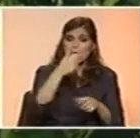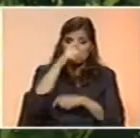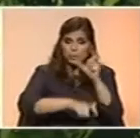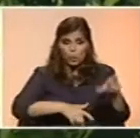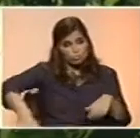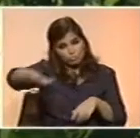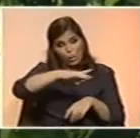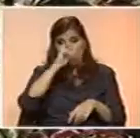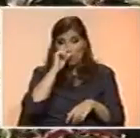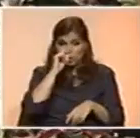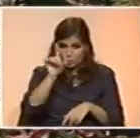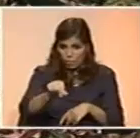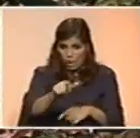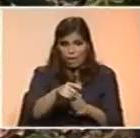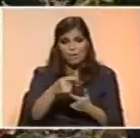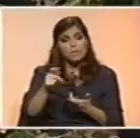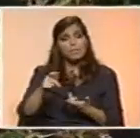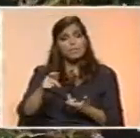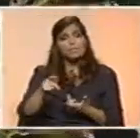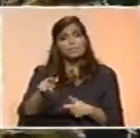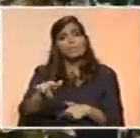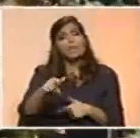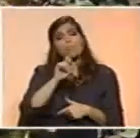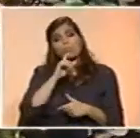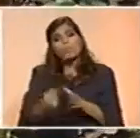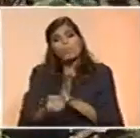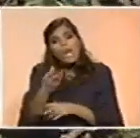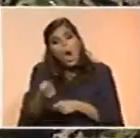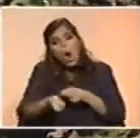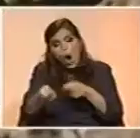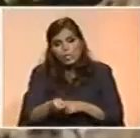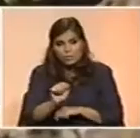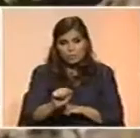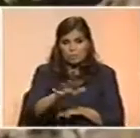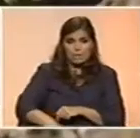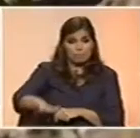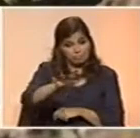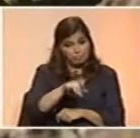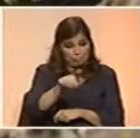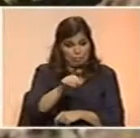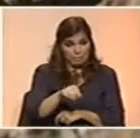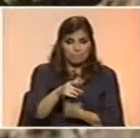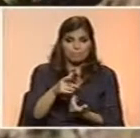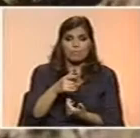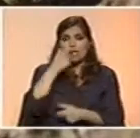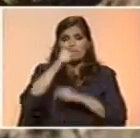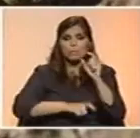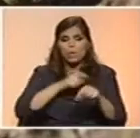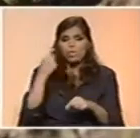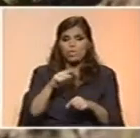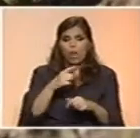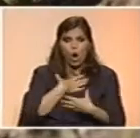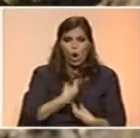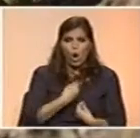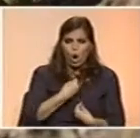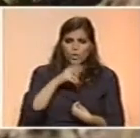Montijo poderem vir ter a sua hortazinha. Estamos num concelho essencialmente agrícola e as pessoas ainda têm esta tendência